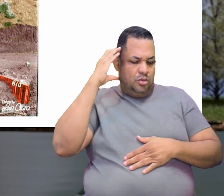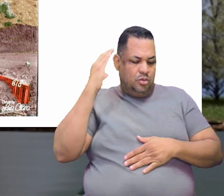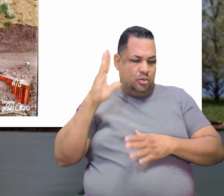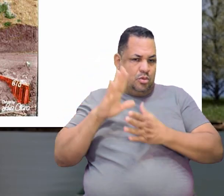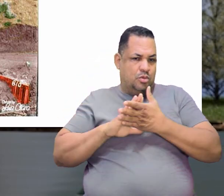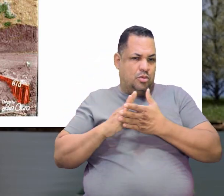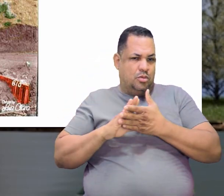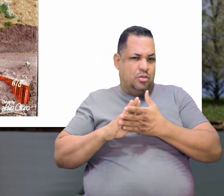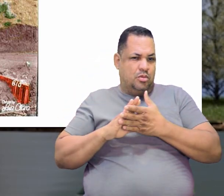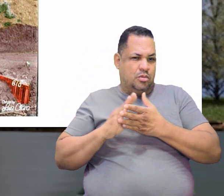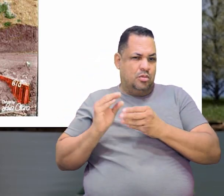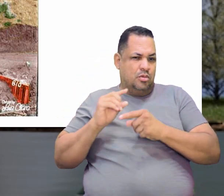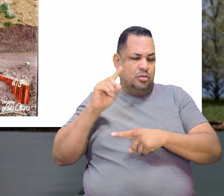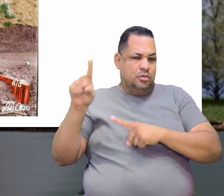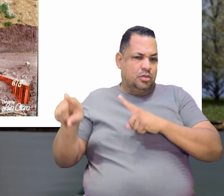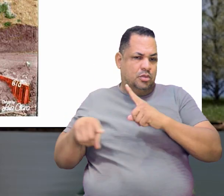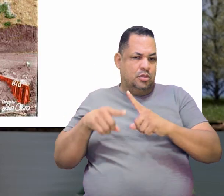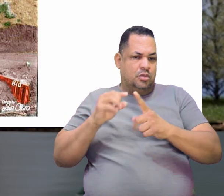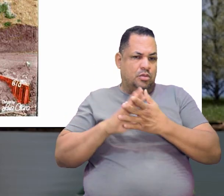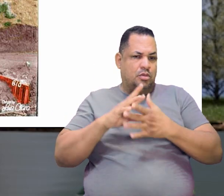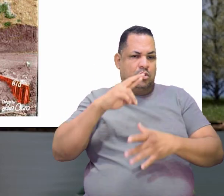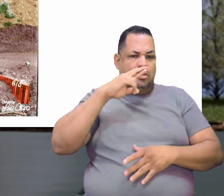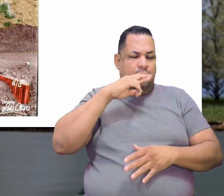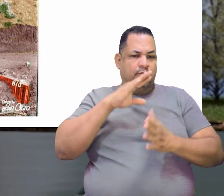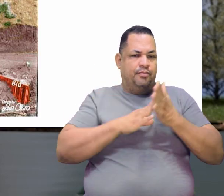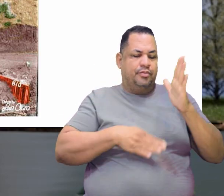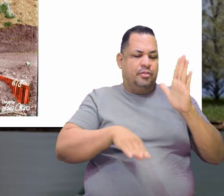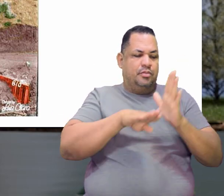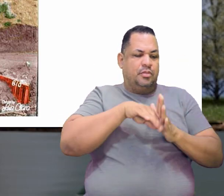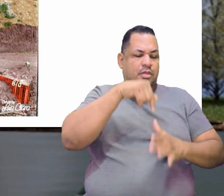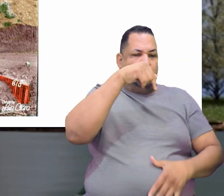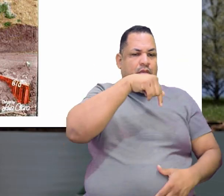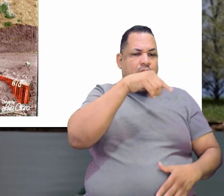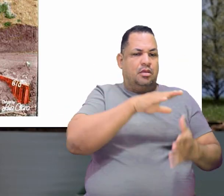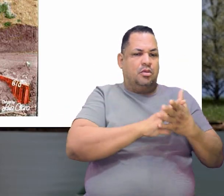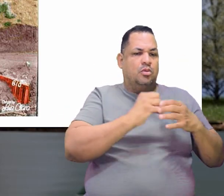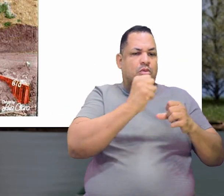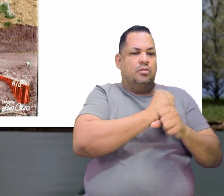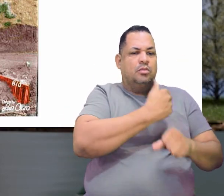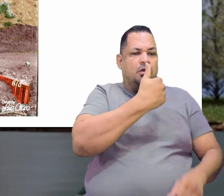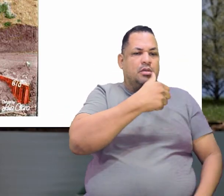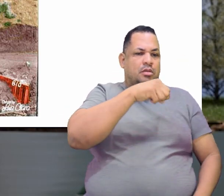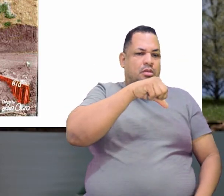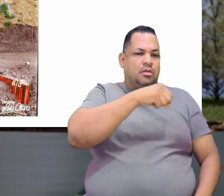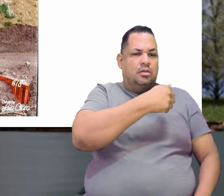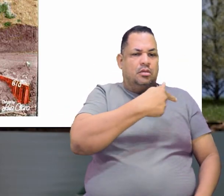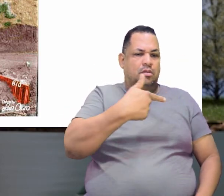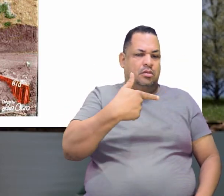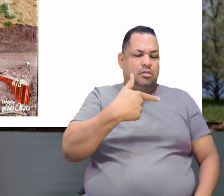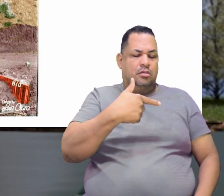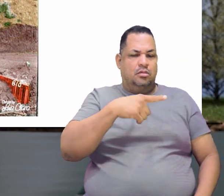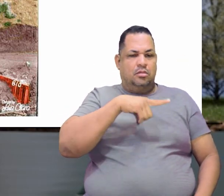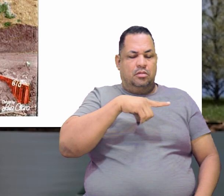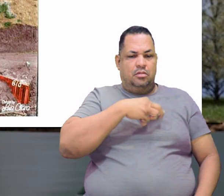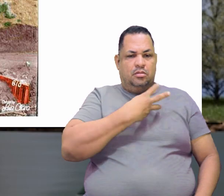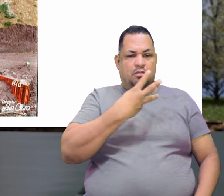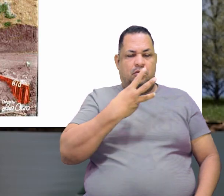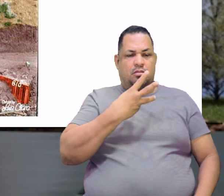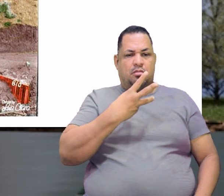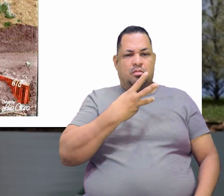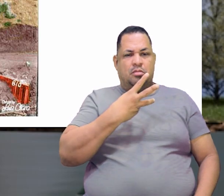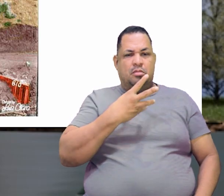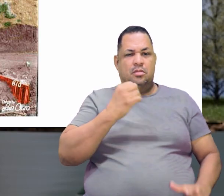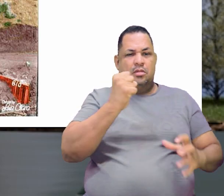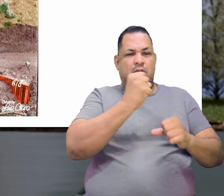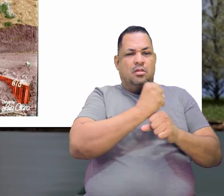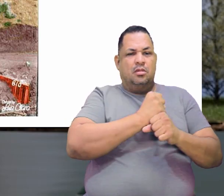a Missão Rondon, que vai chegar aqui em 1909. Ou seja, tinha 3 anos que a